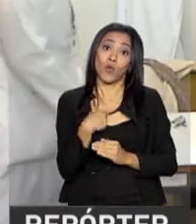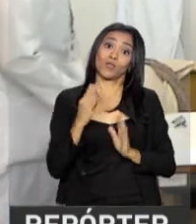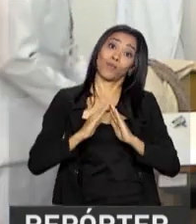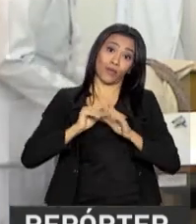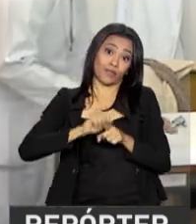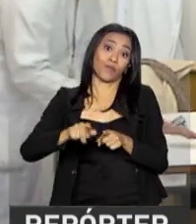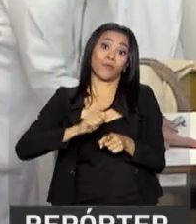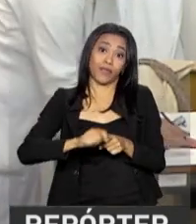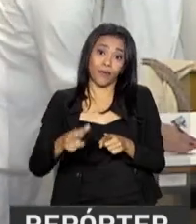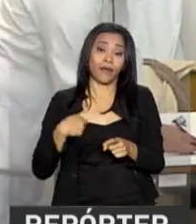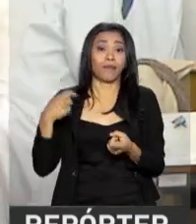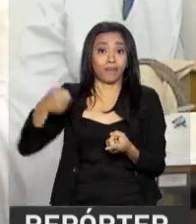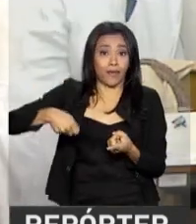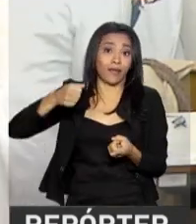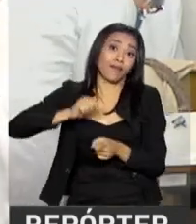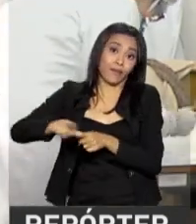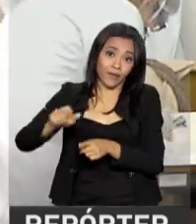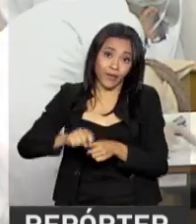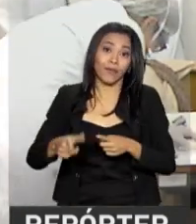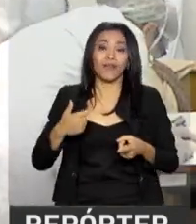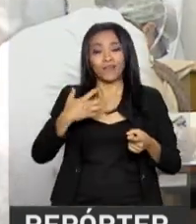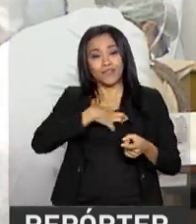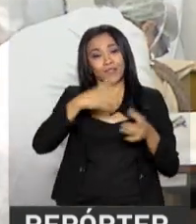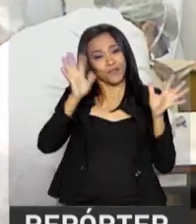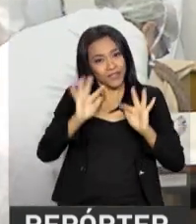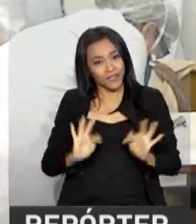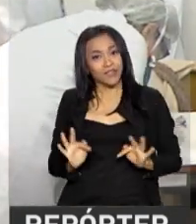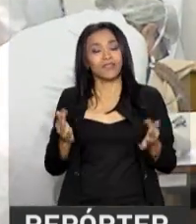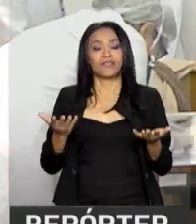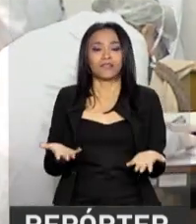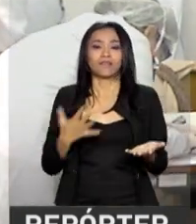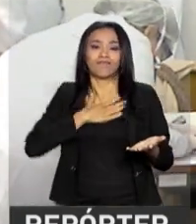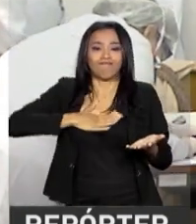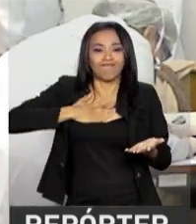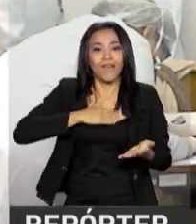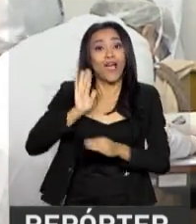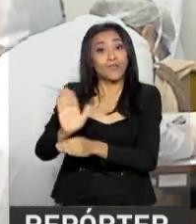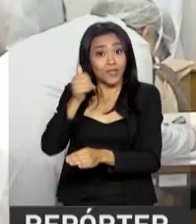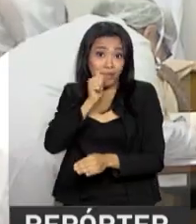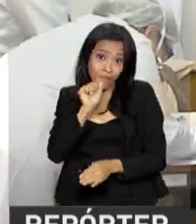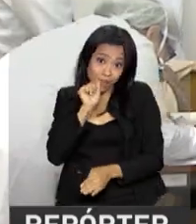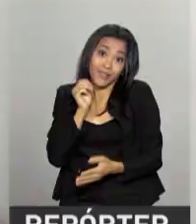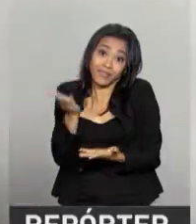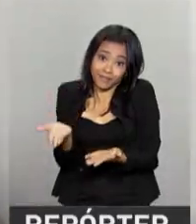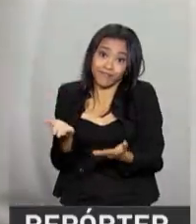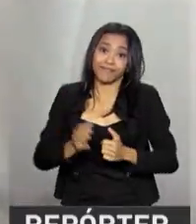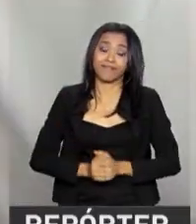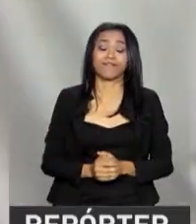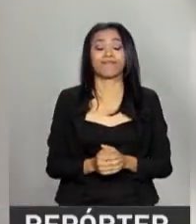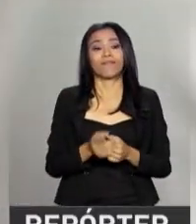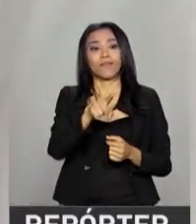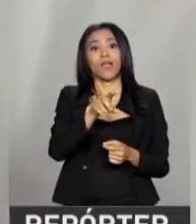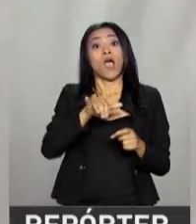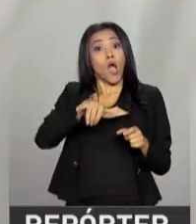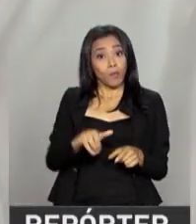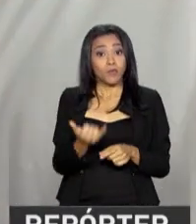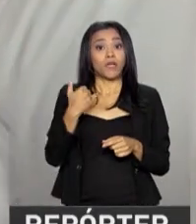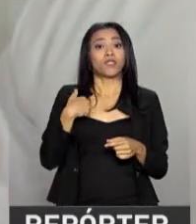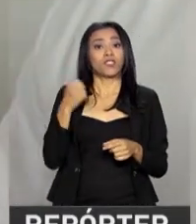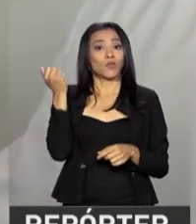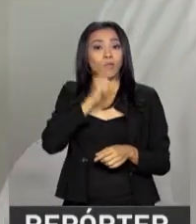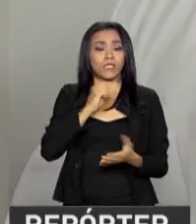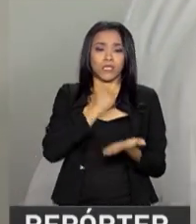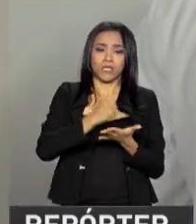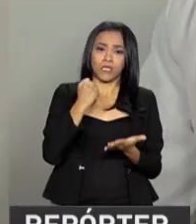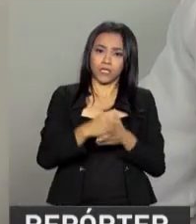vai pagar aluguel ele cidade né tá feito ajuda a mesma em que ela merece né a chance de ter um trabalho com carteira